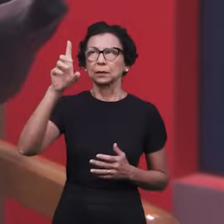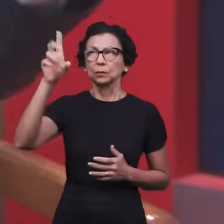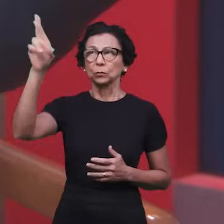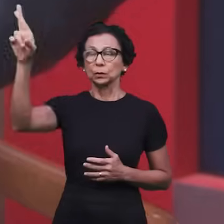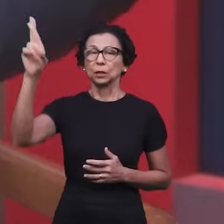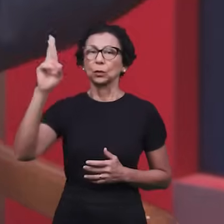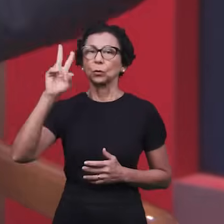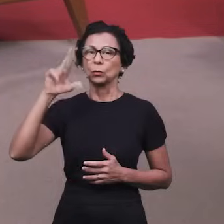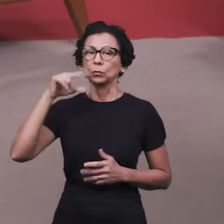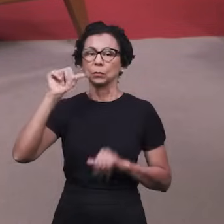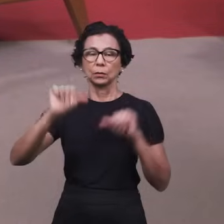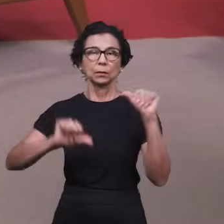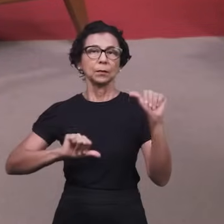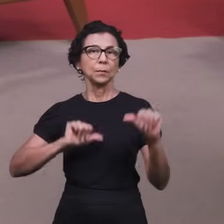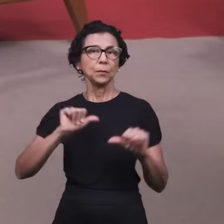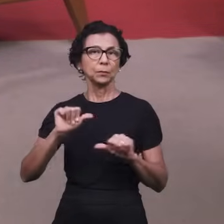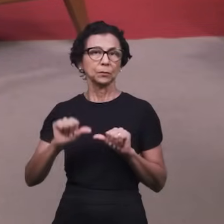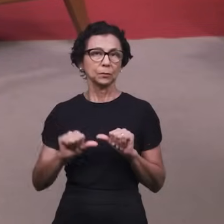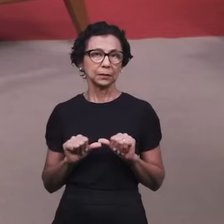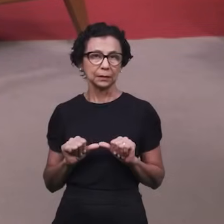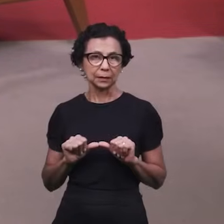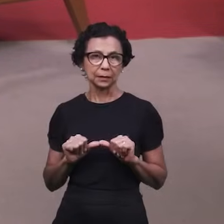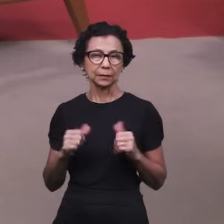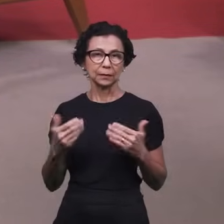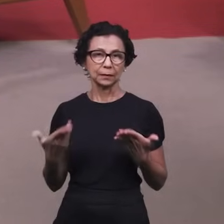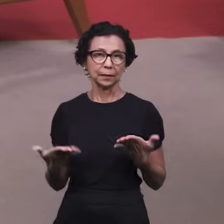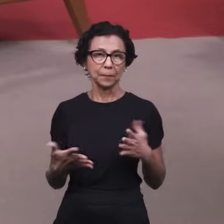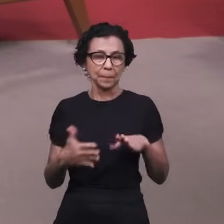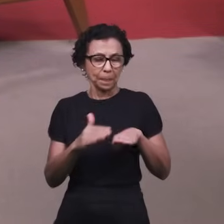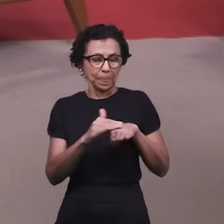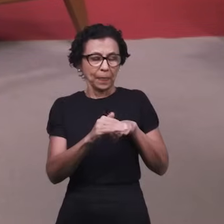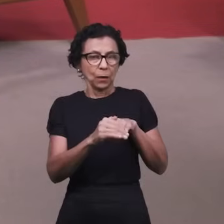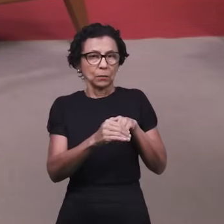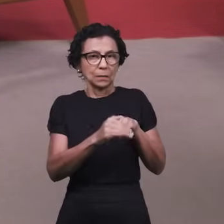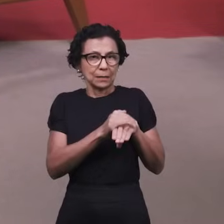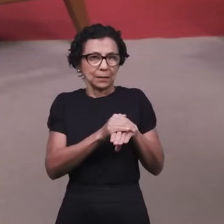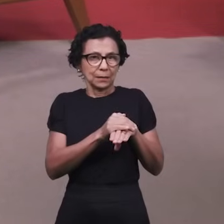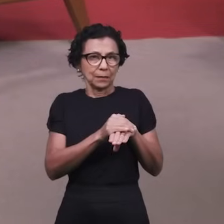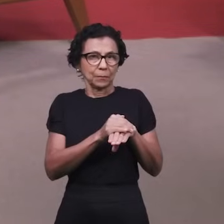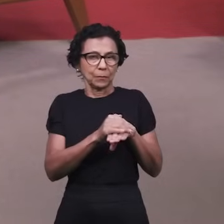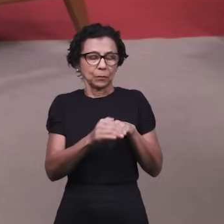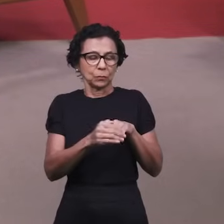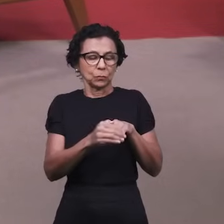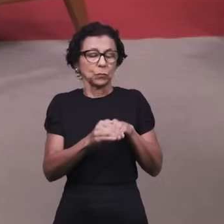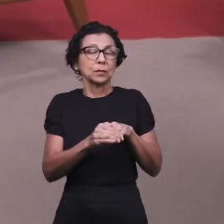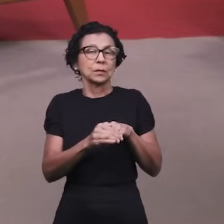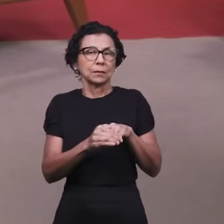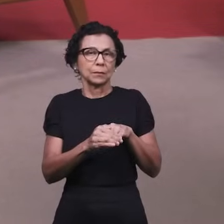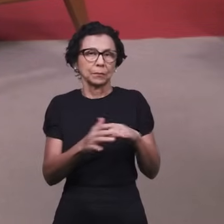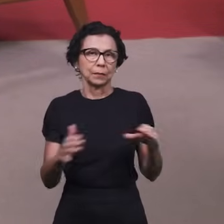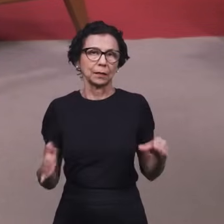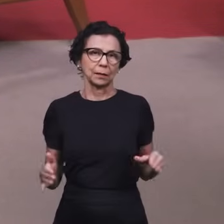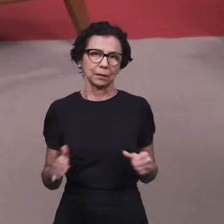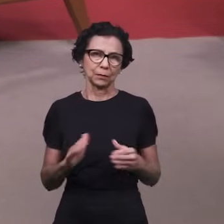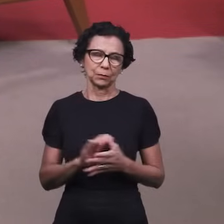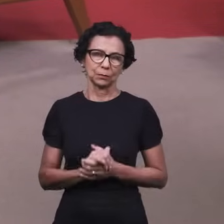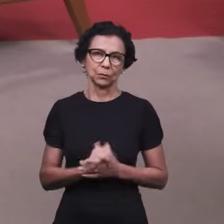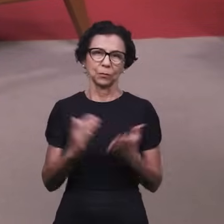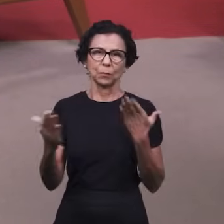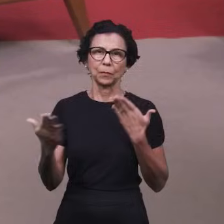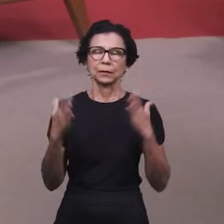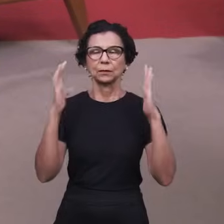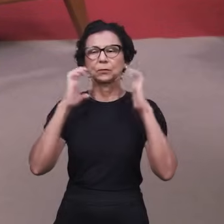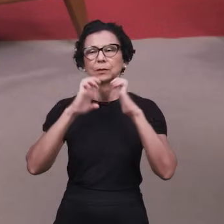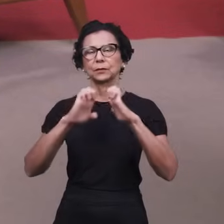Espírito Santo. O sapato, o Evangelho, ninguém pode querer alterar o Evangelho,